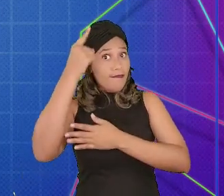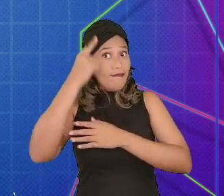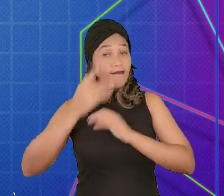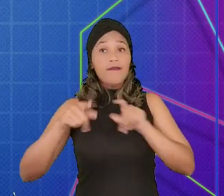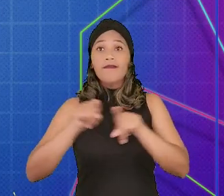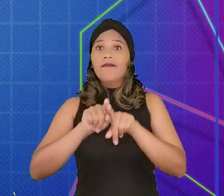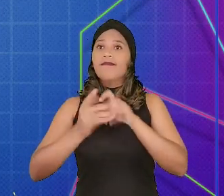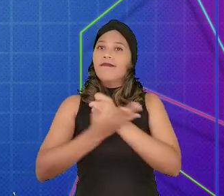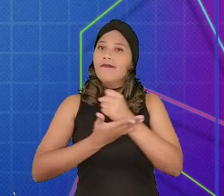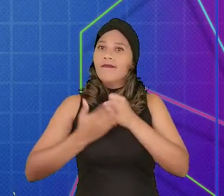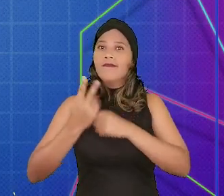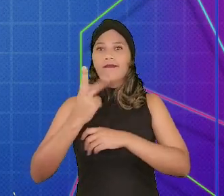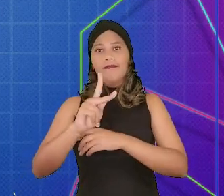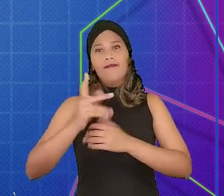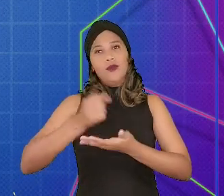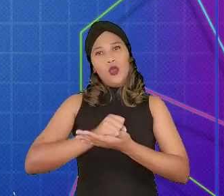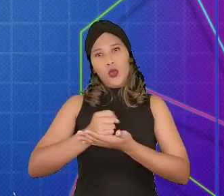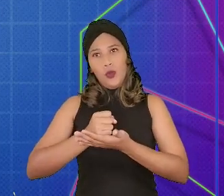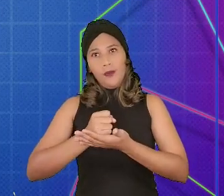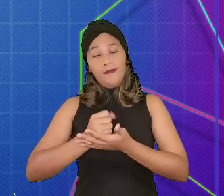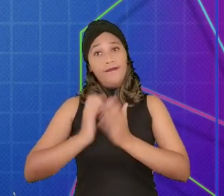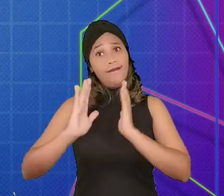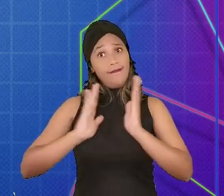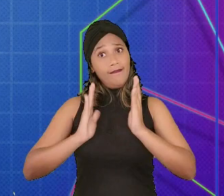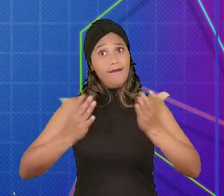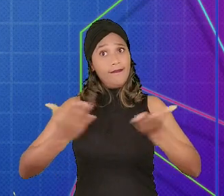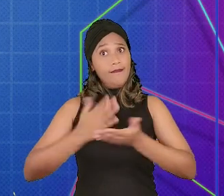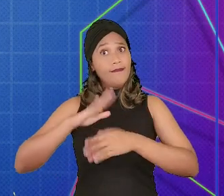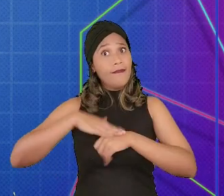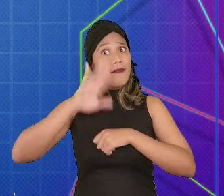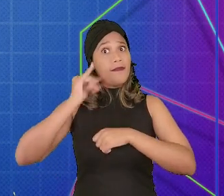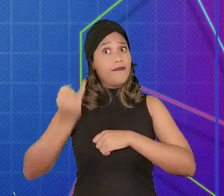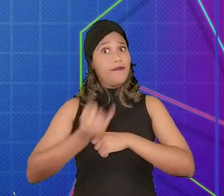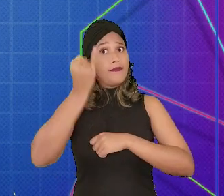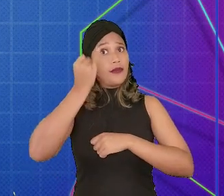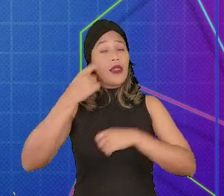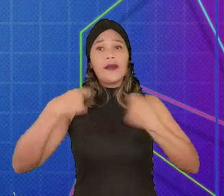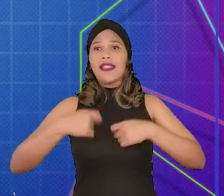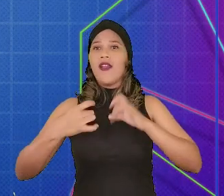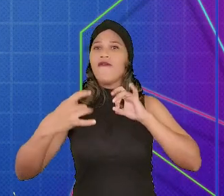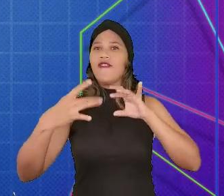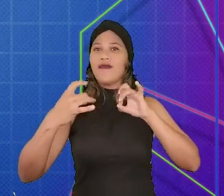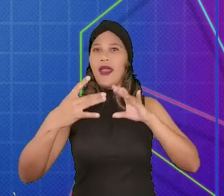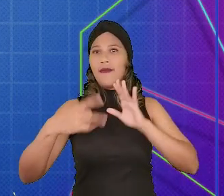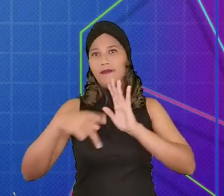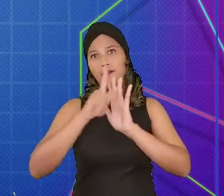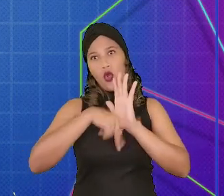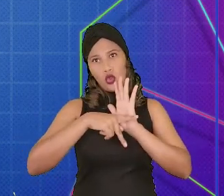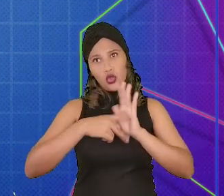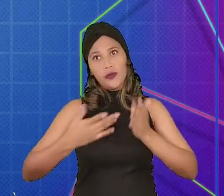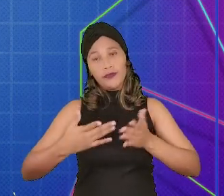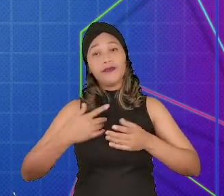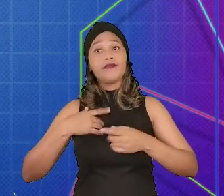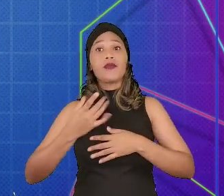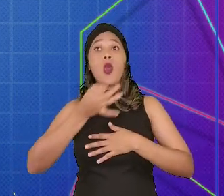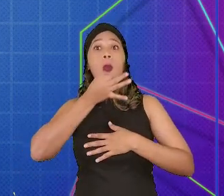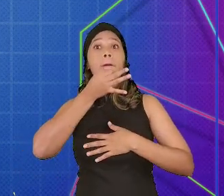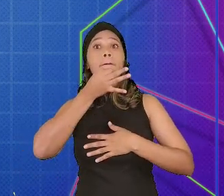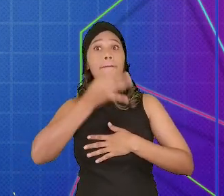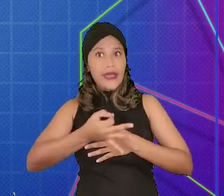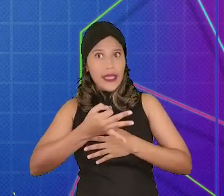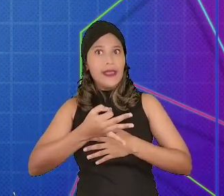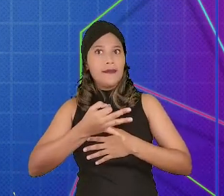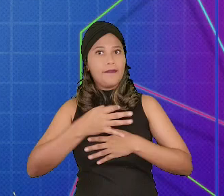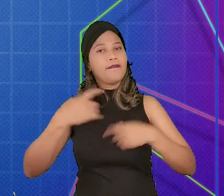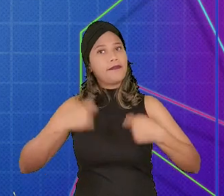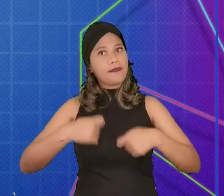a ideia e as mecânicas do jogo. Nessa etapa, o mais importante é que se tenha um feedback do projeto, ou seja, uma